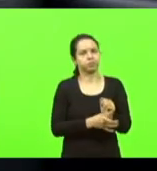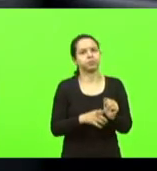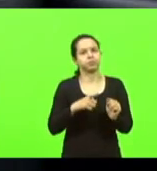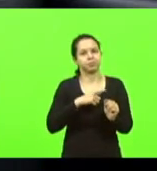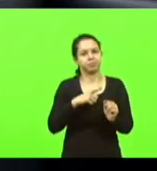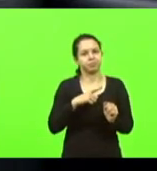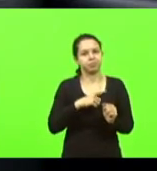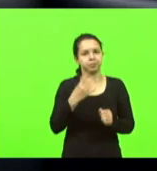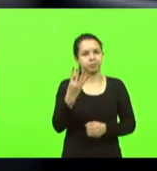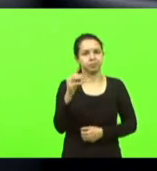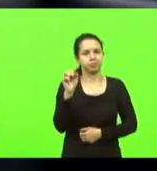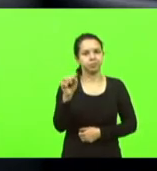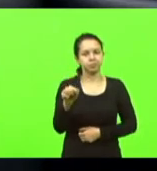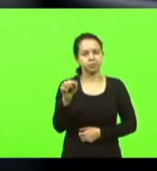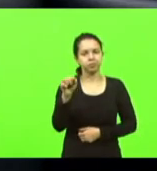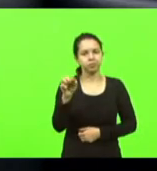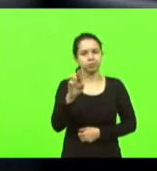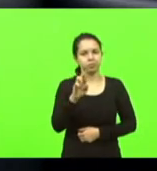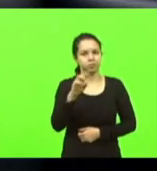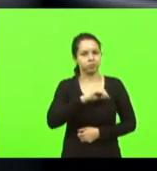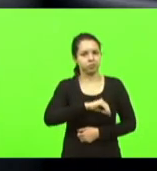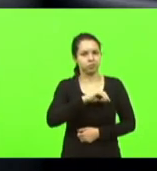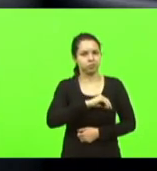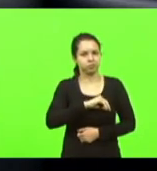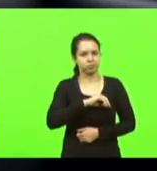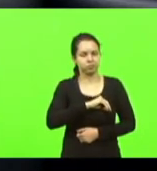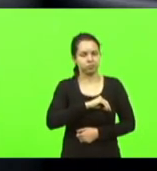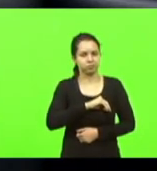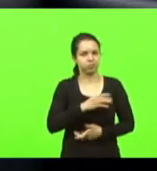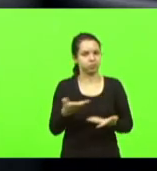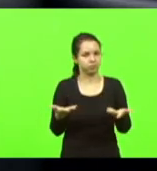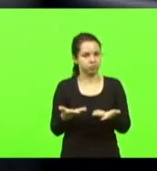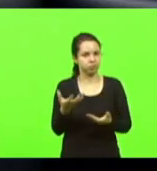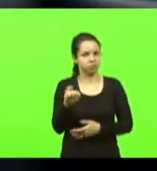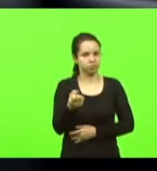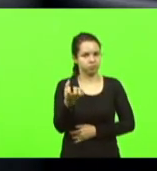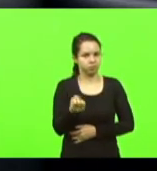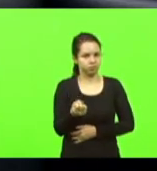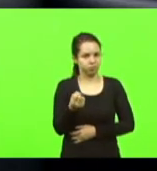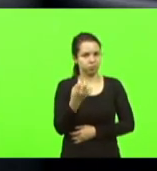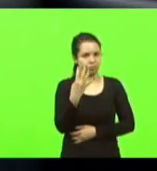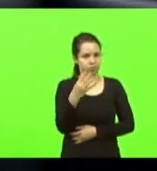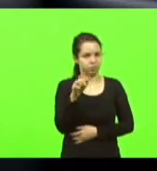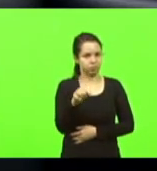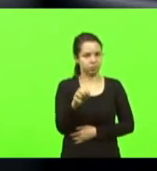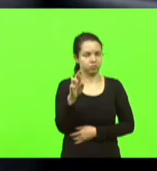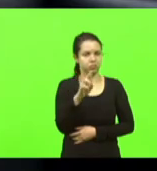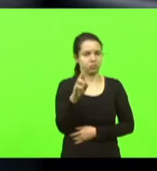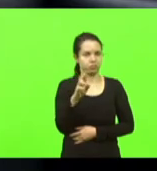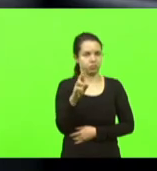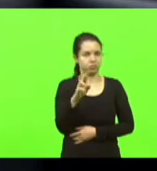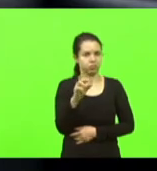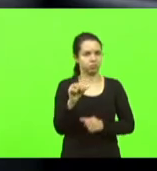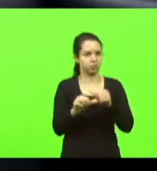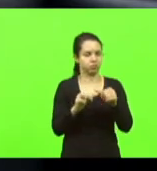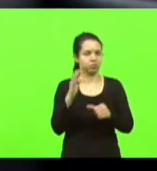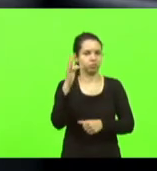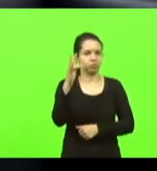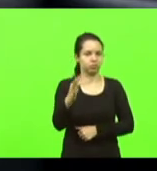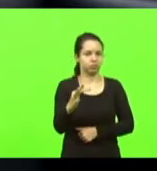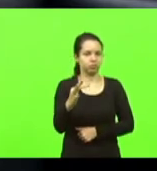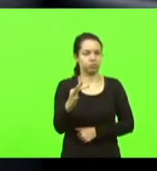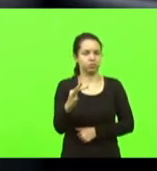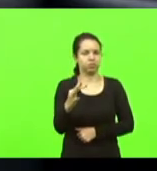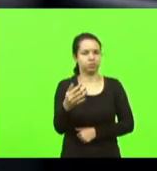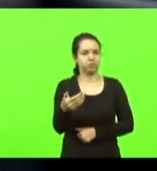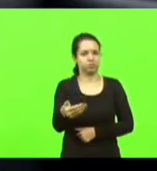atualmente receberá uma pensão de quatro mil reais mas vai receber somente dois mil e